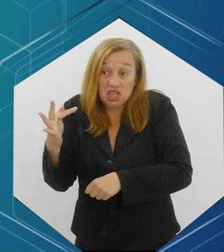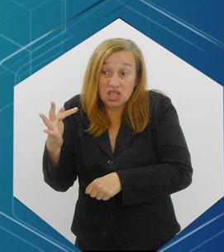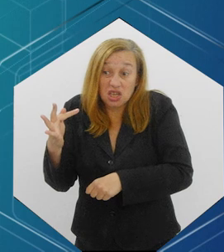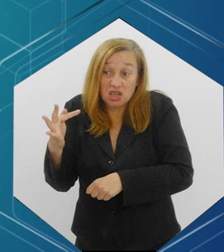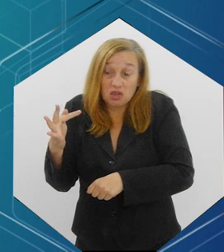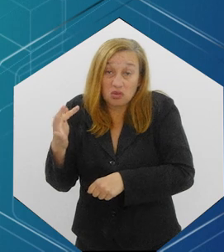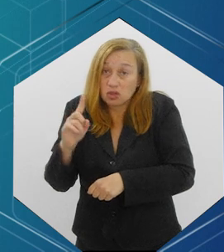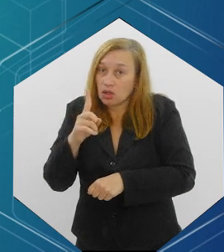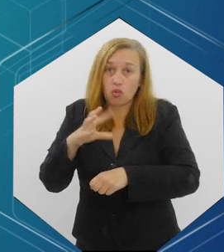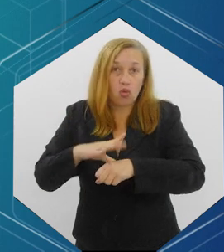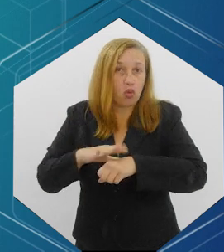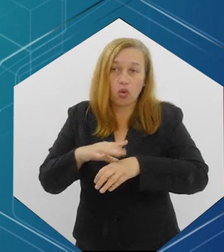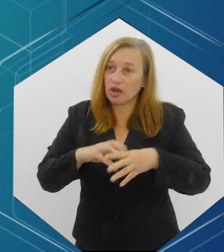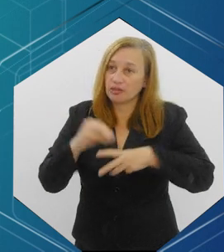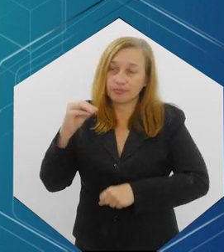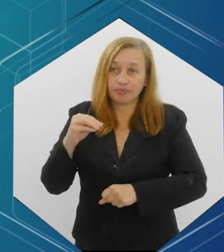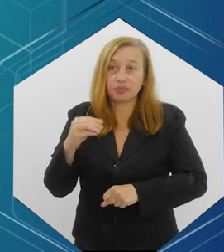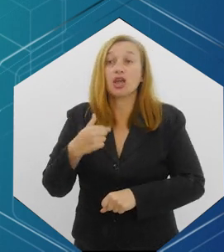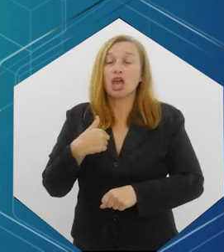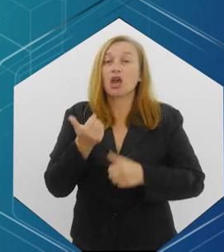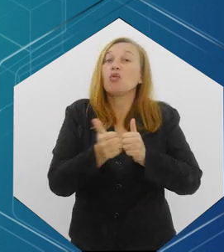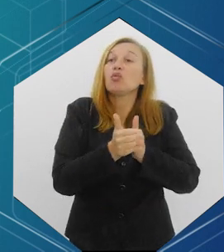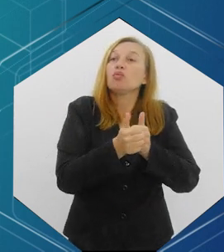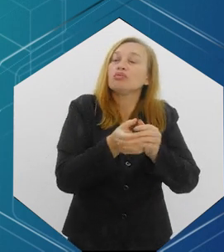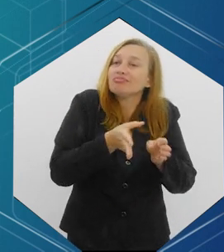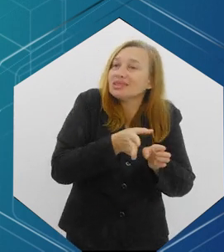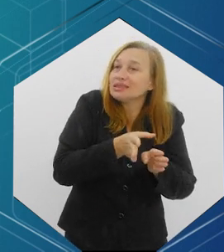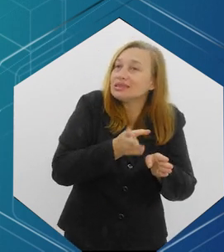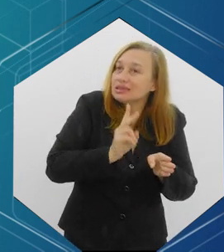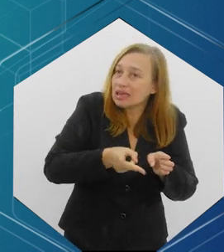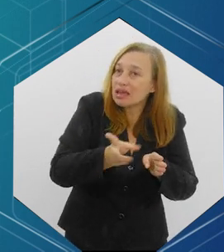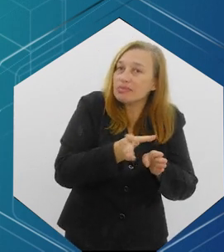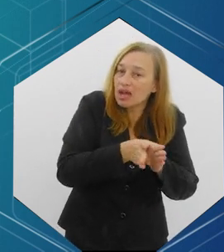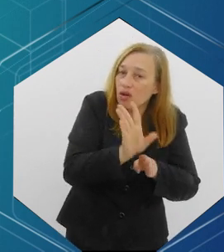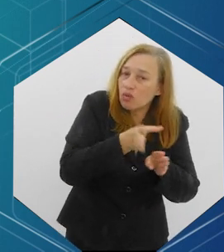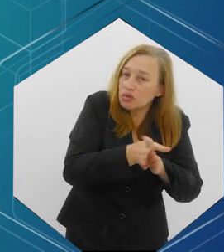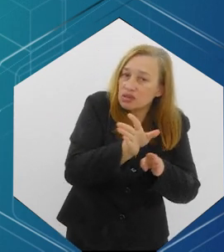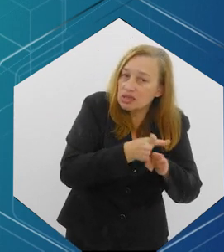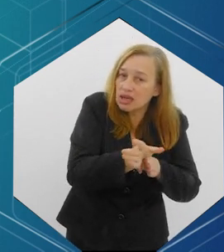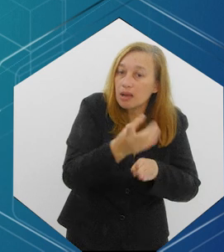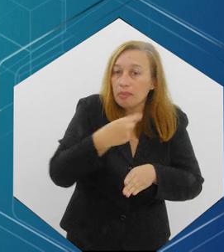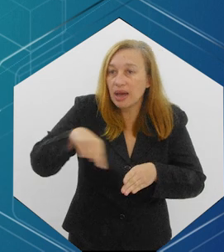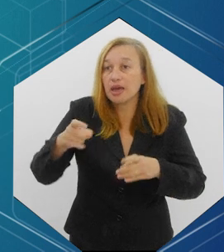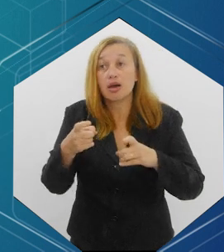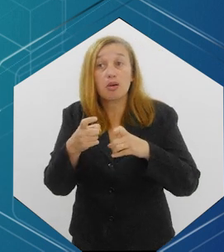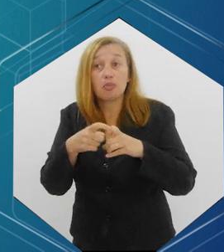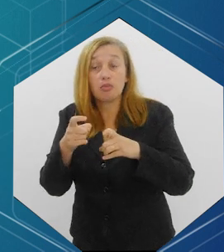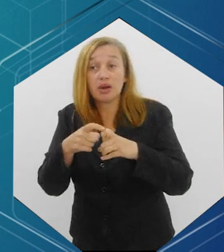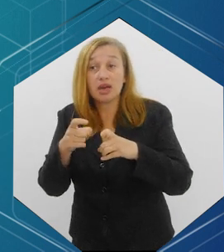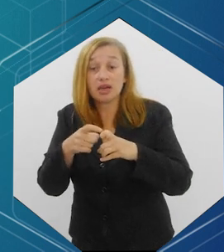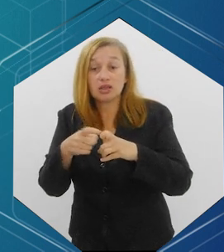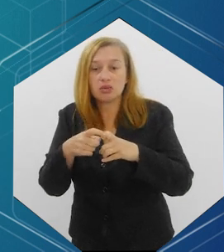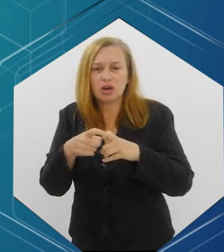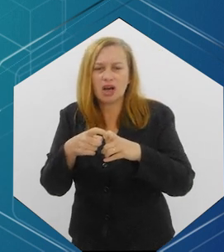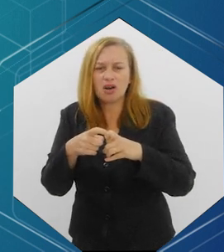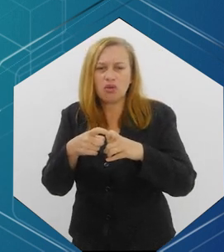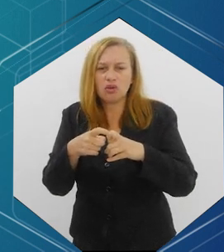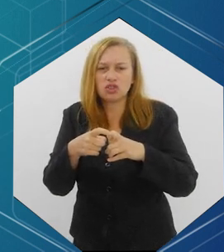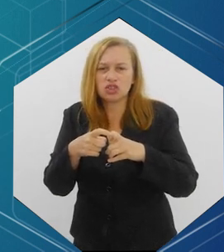Uma coisa que eu sempre oriento aos meus pacientes, eu encaminho para um angiologista. Eu acho que ele é o